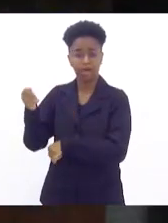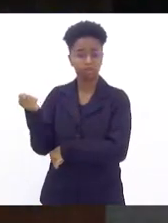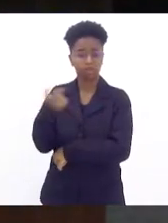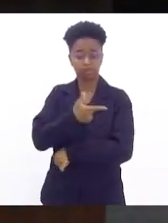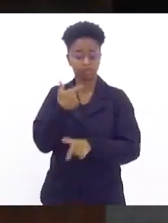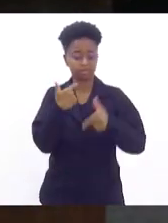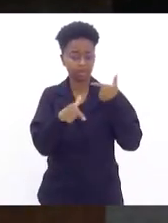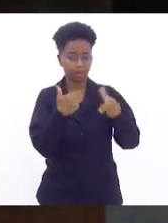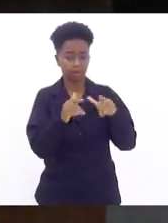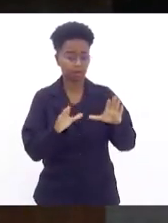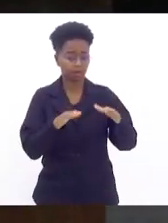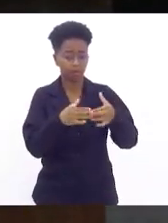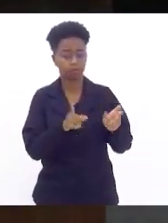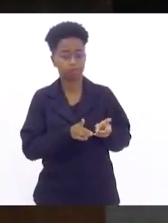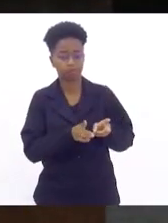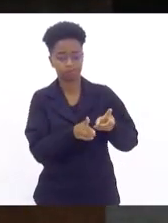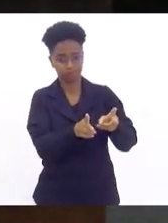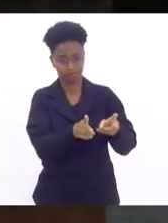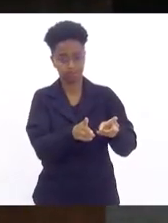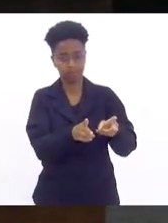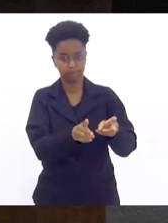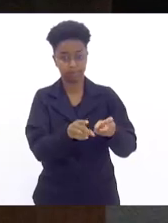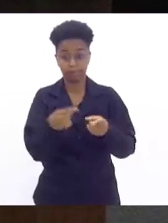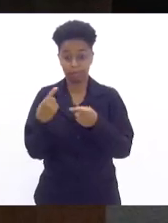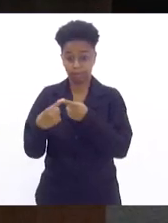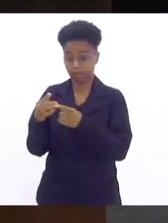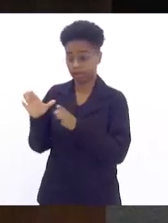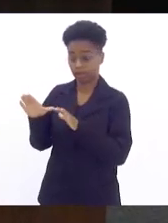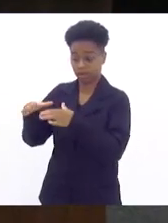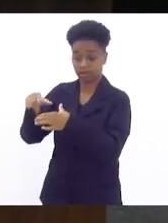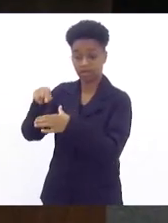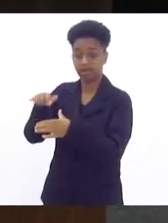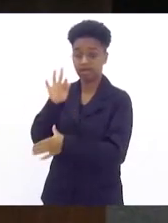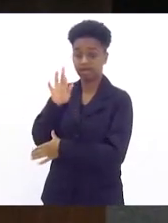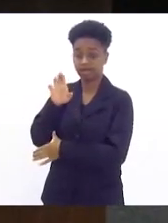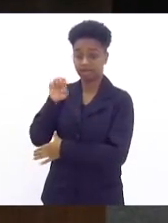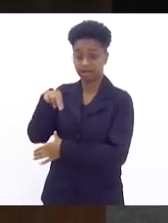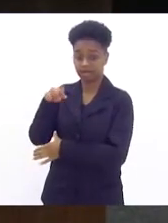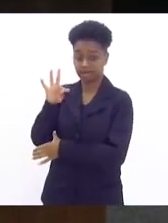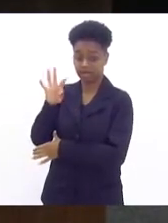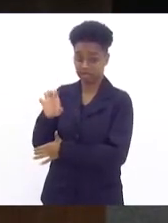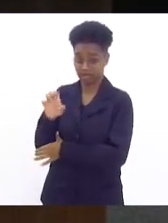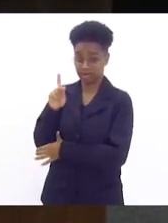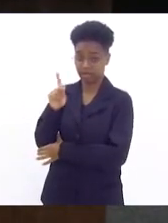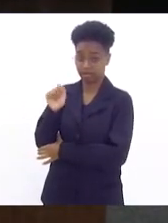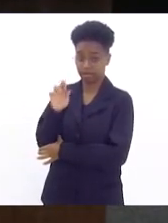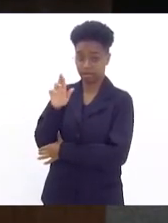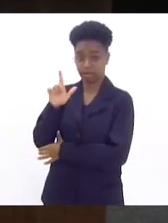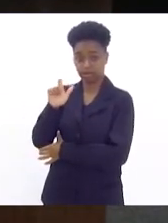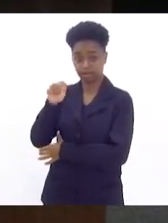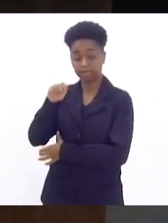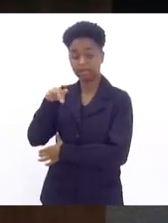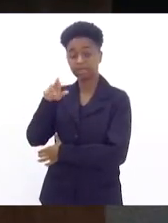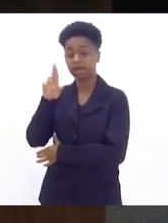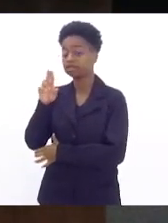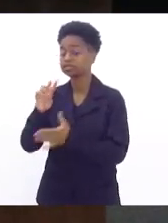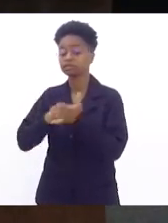permanentes porque a frente Ela nasce do desejo de parlamentares